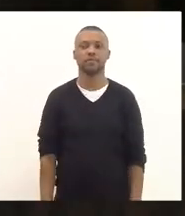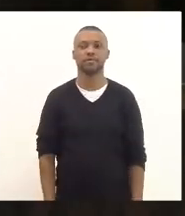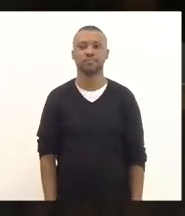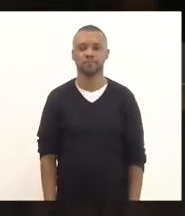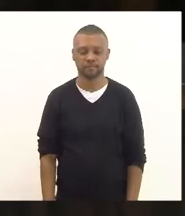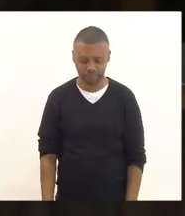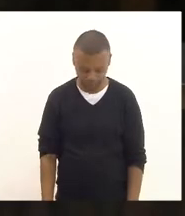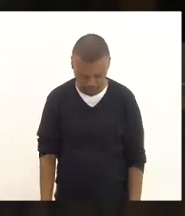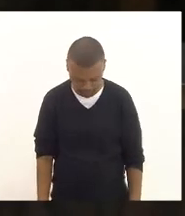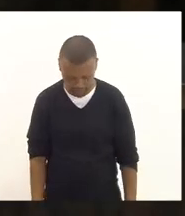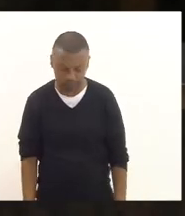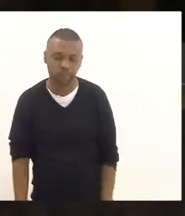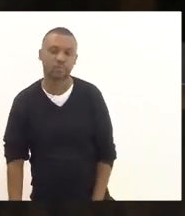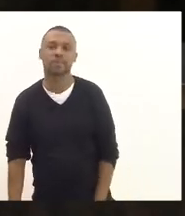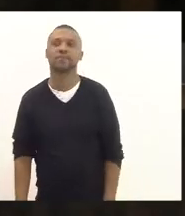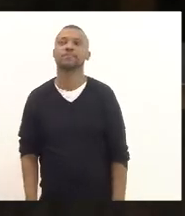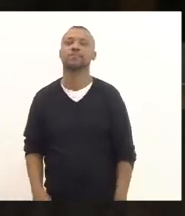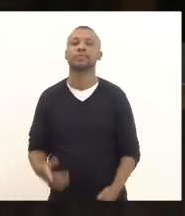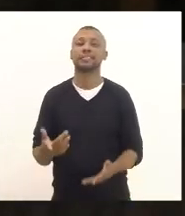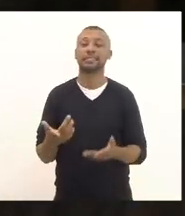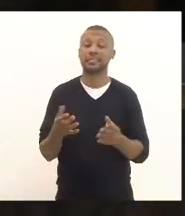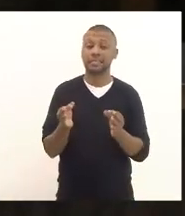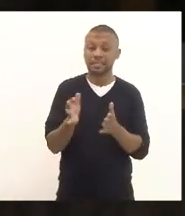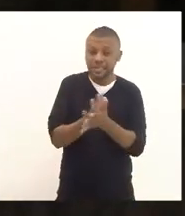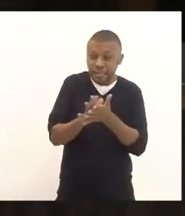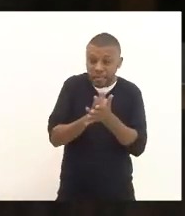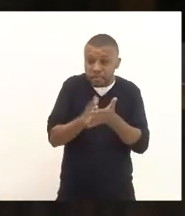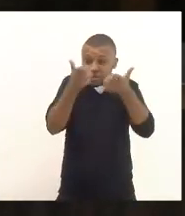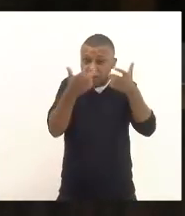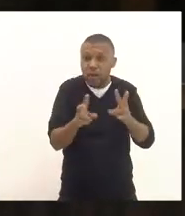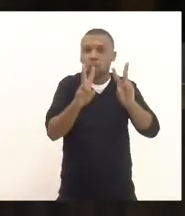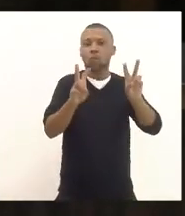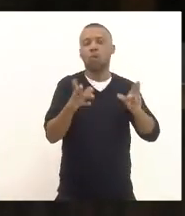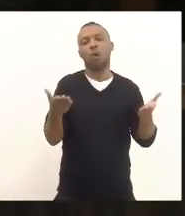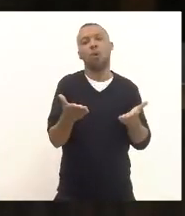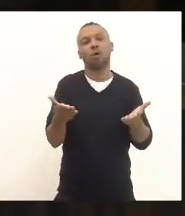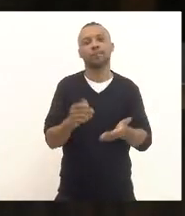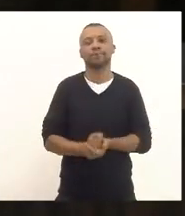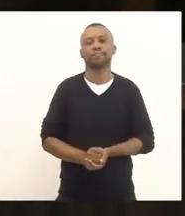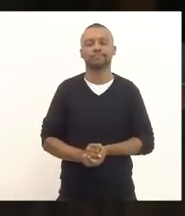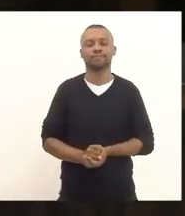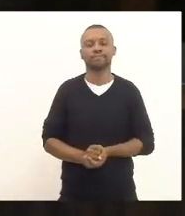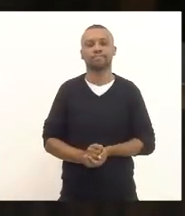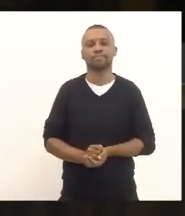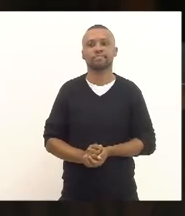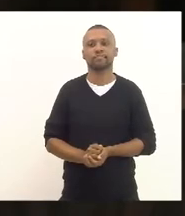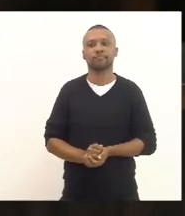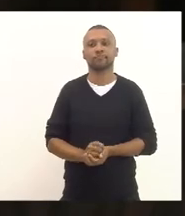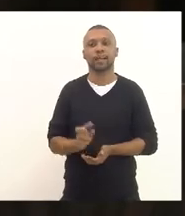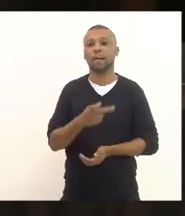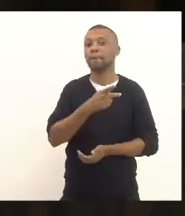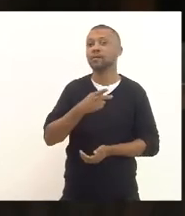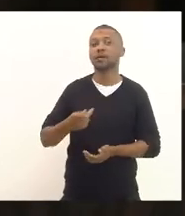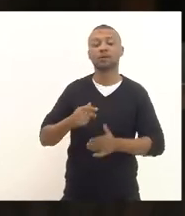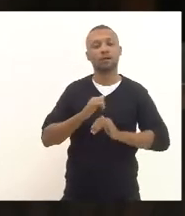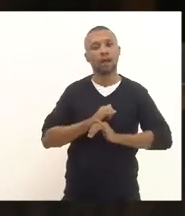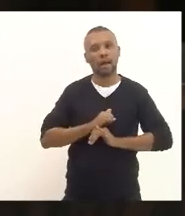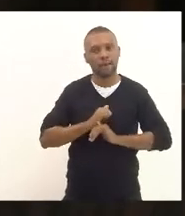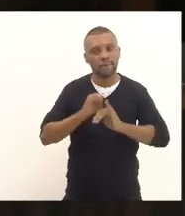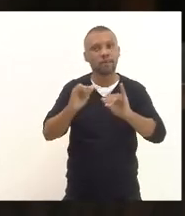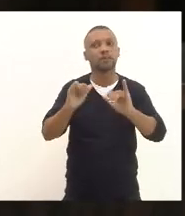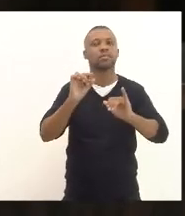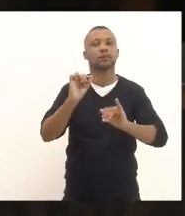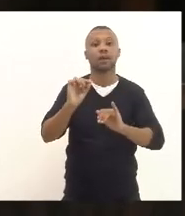e vai à promulgação nada mais a tratar na ordem do dia a presidência